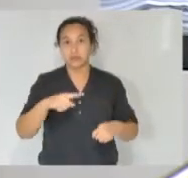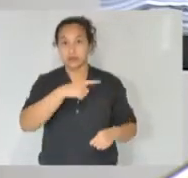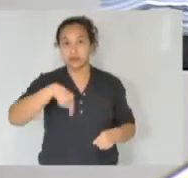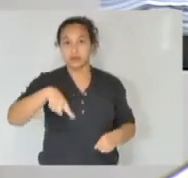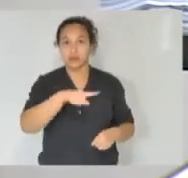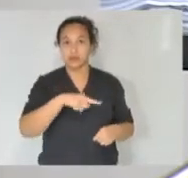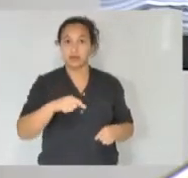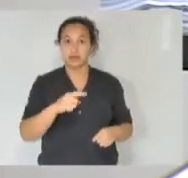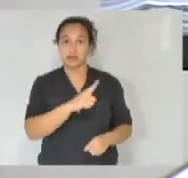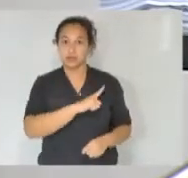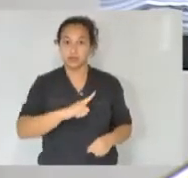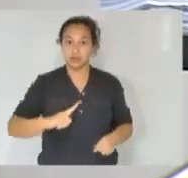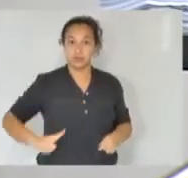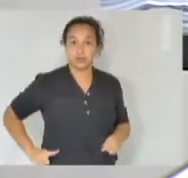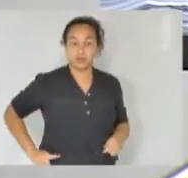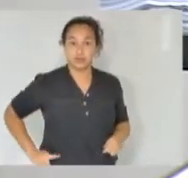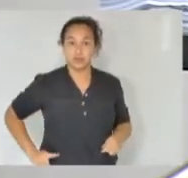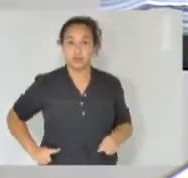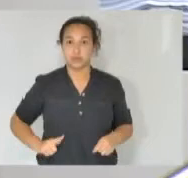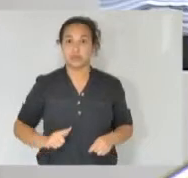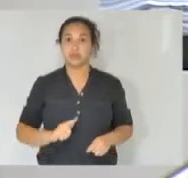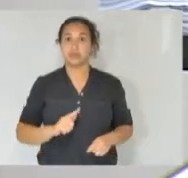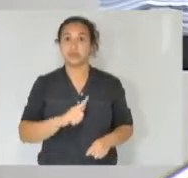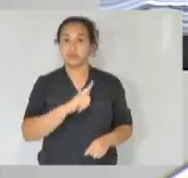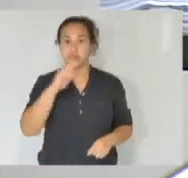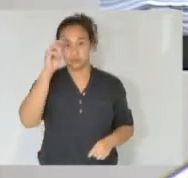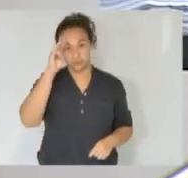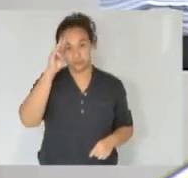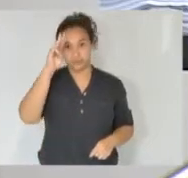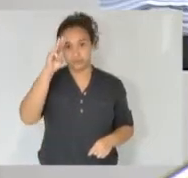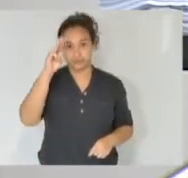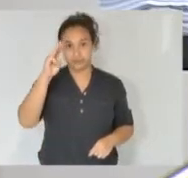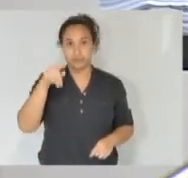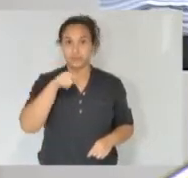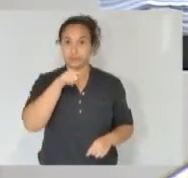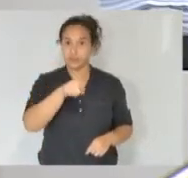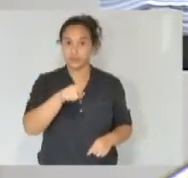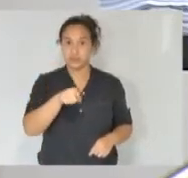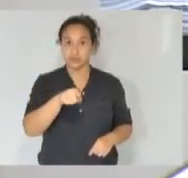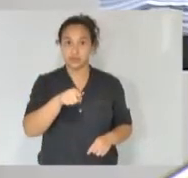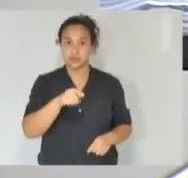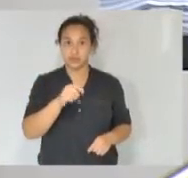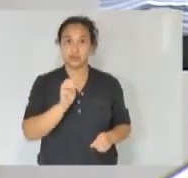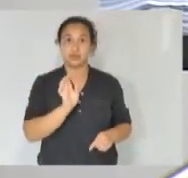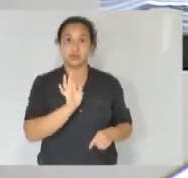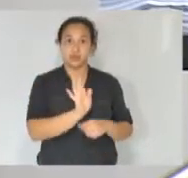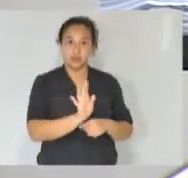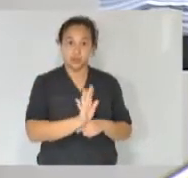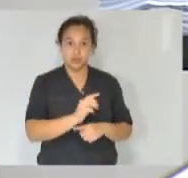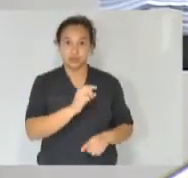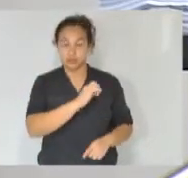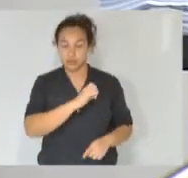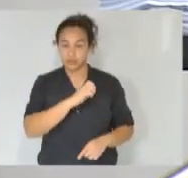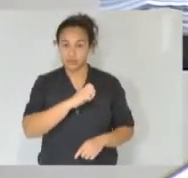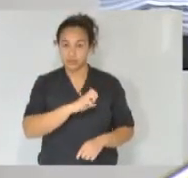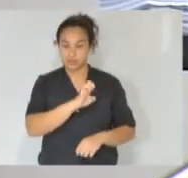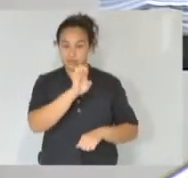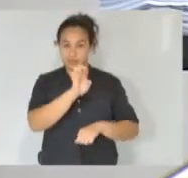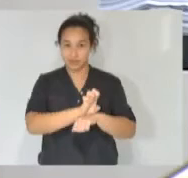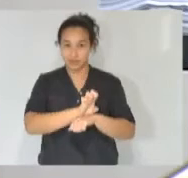que o governo do Estado, o nosso governador, possa gerir o Estado com mais